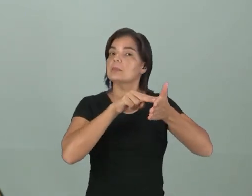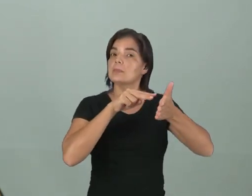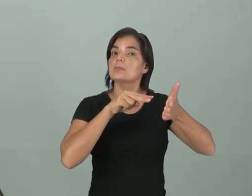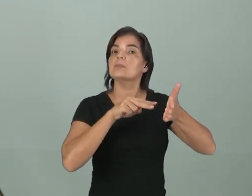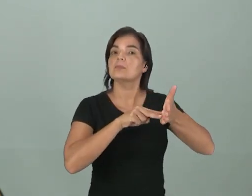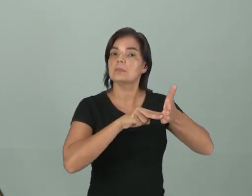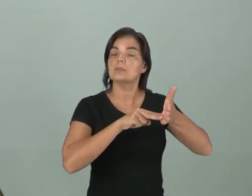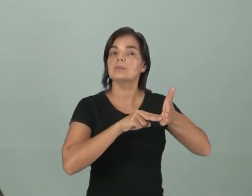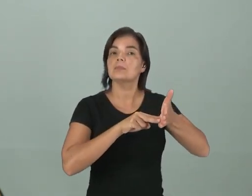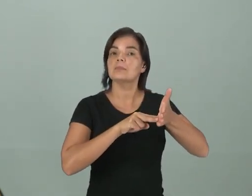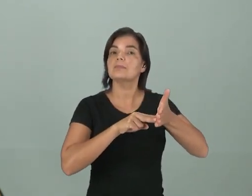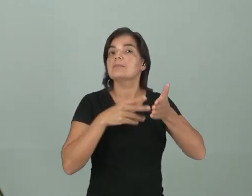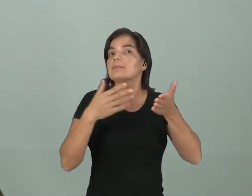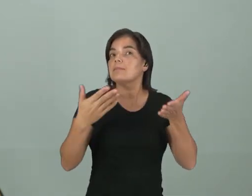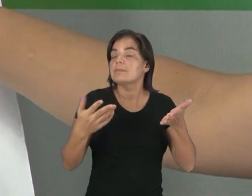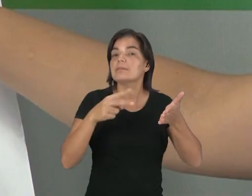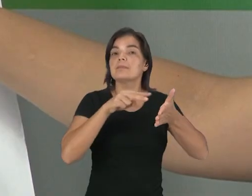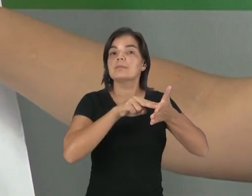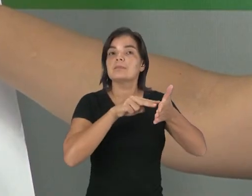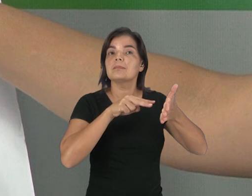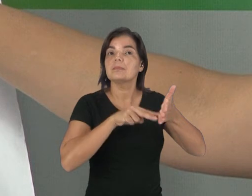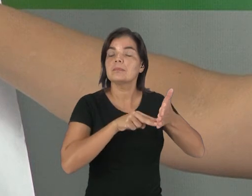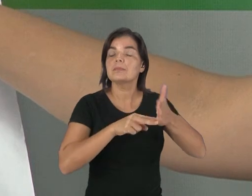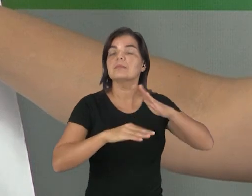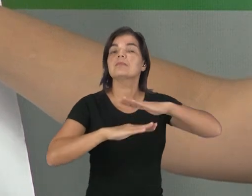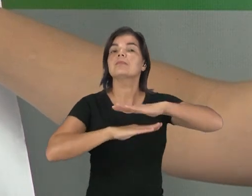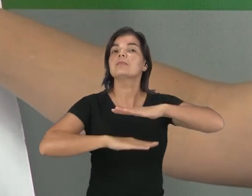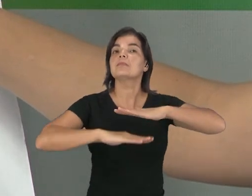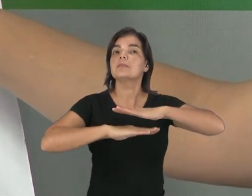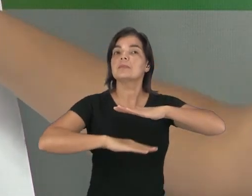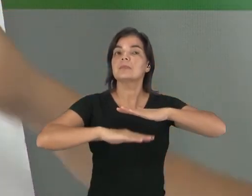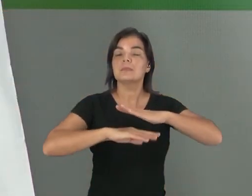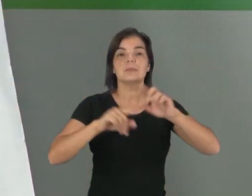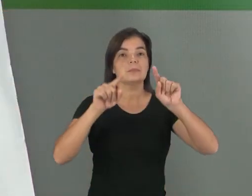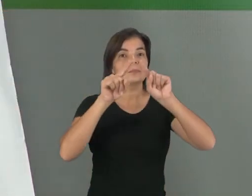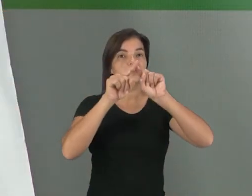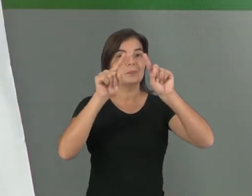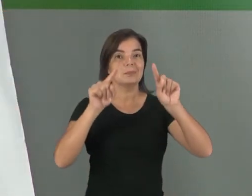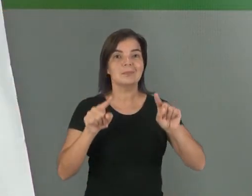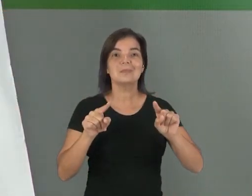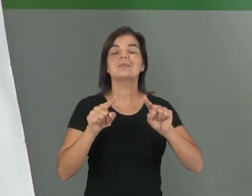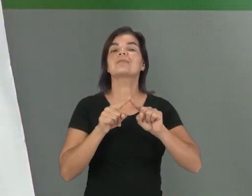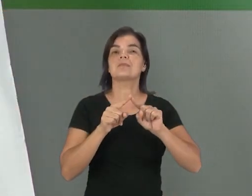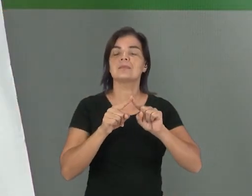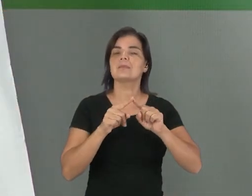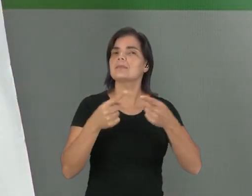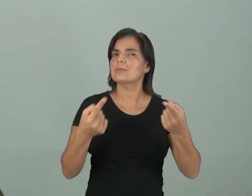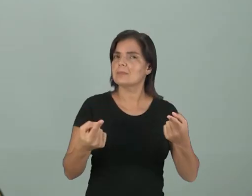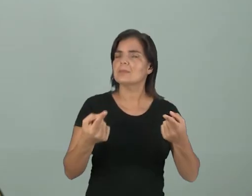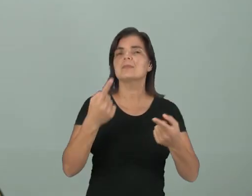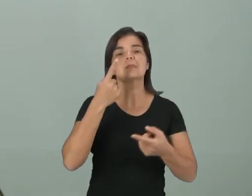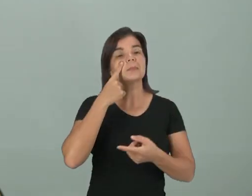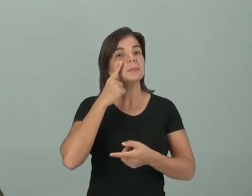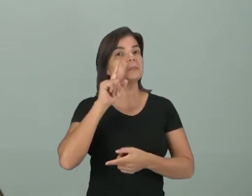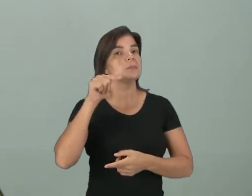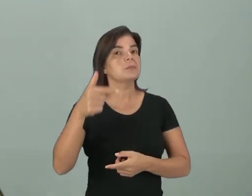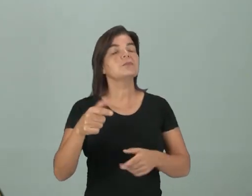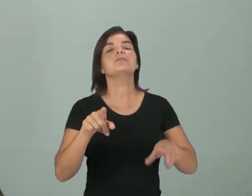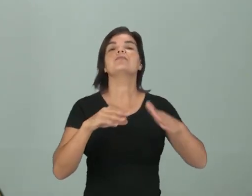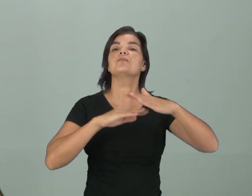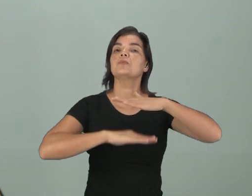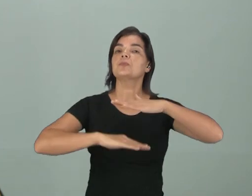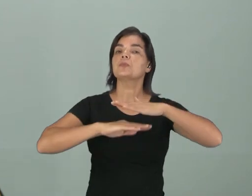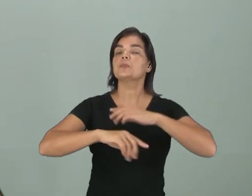prisma, vamos lá? Ele é um prisma de base quadrada, isso mesmo. Mas vamos prosseguir. E